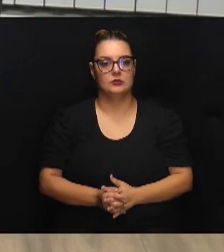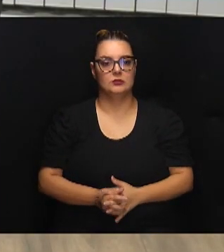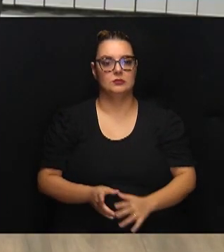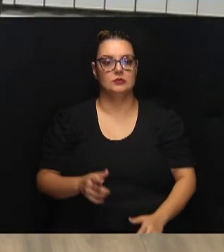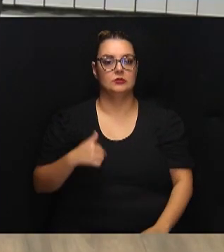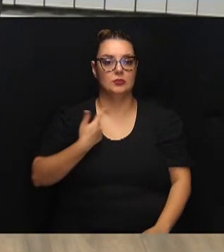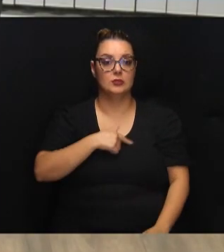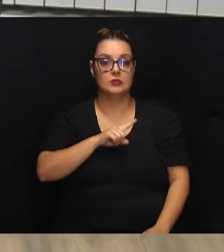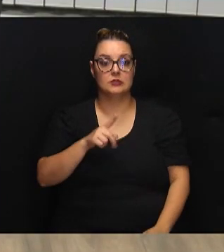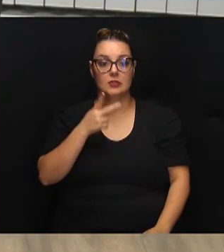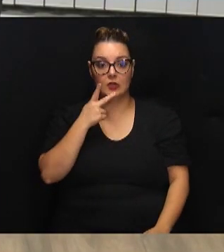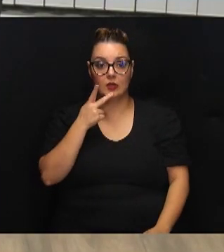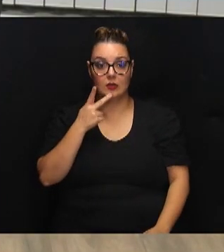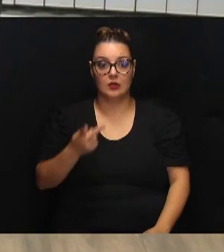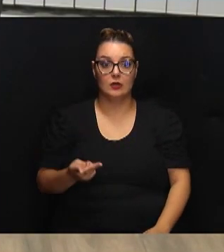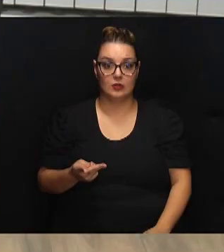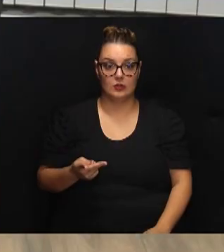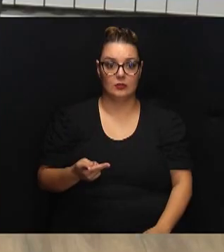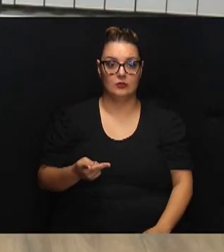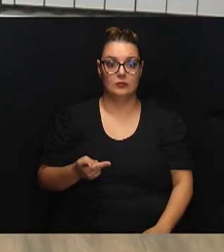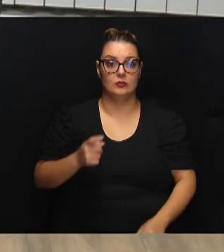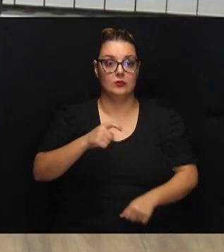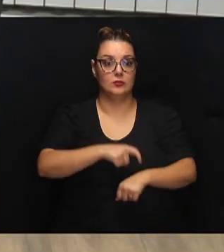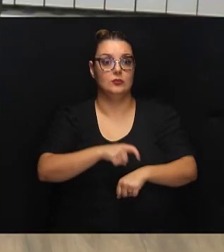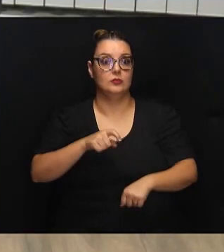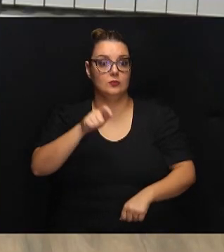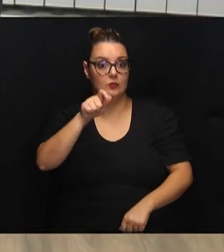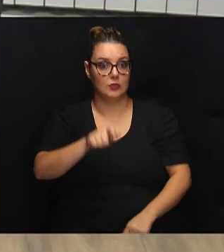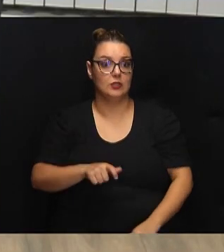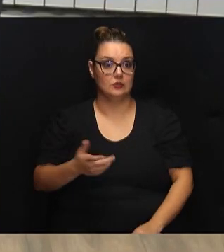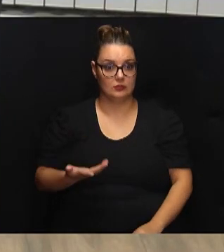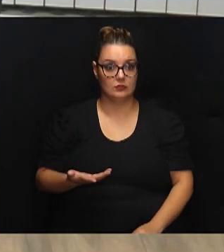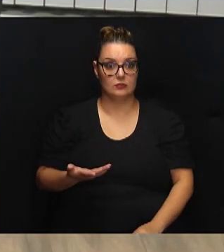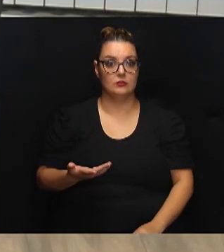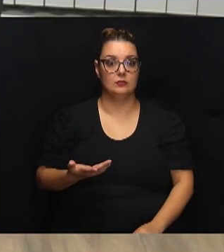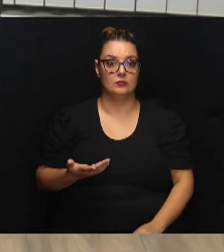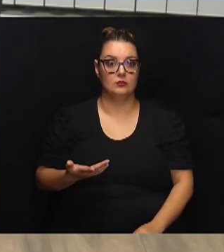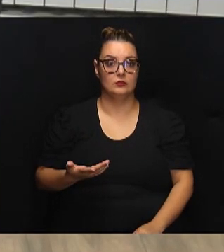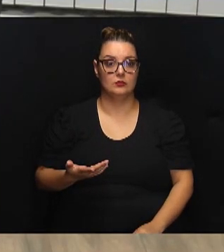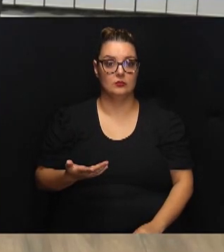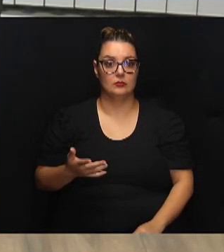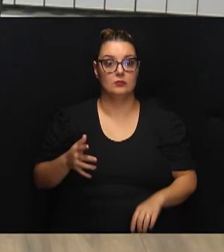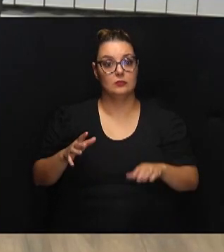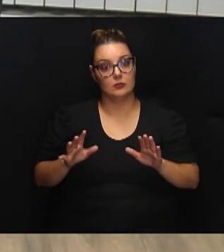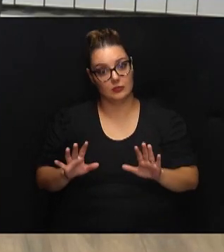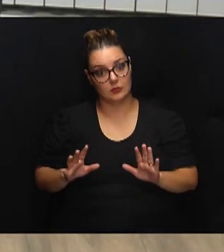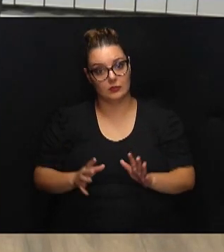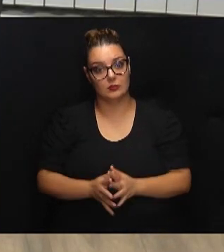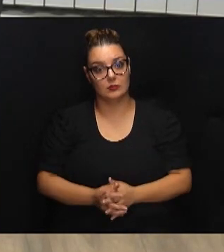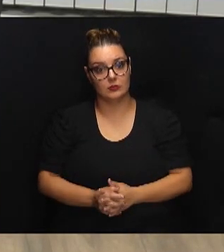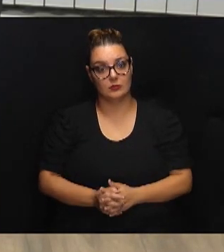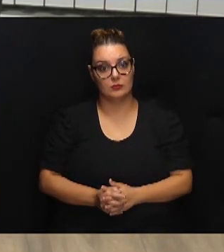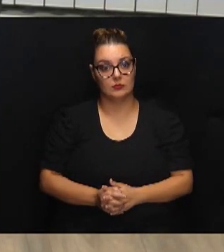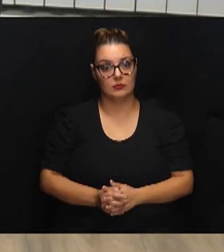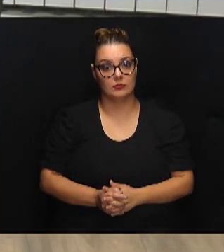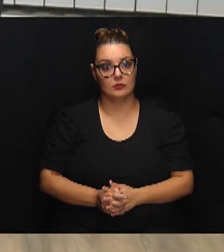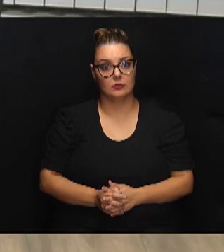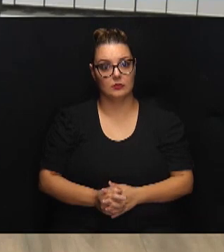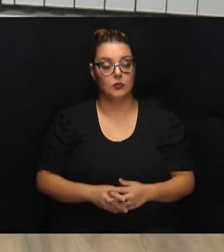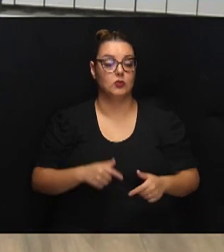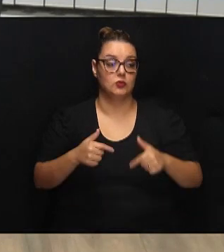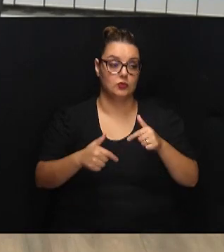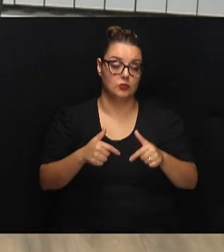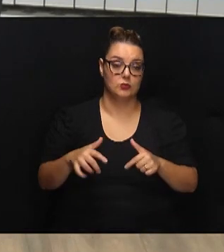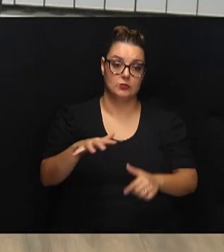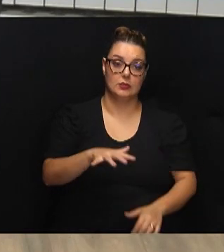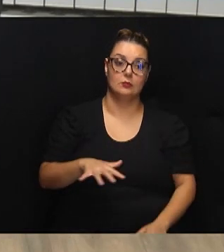estamos falando da situação da pessoa em si, né? Mas da situação do trabalho,